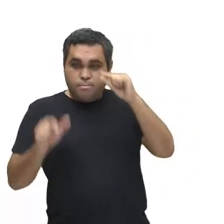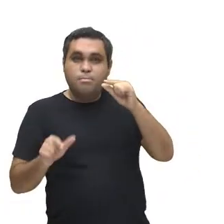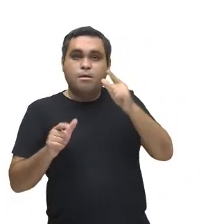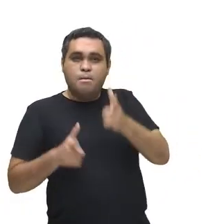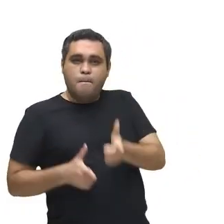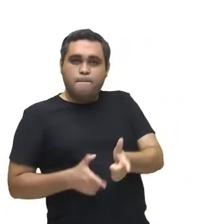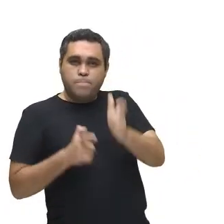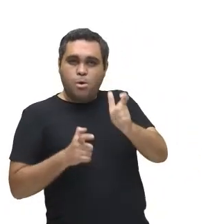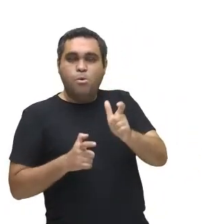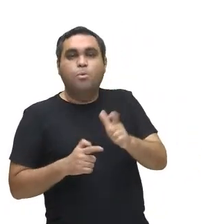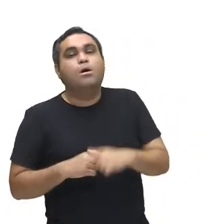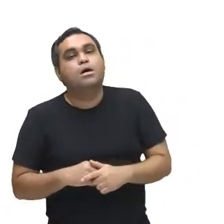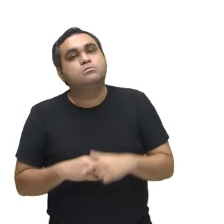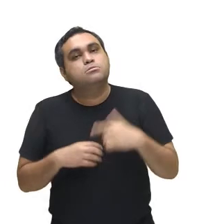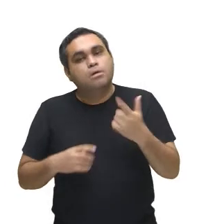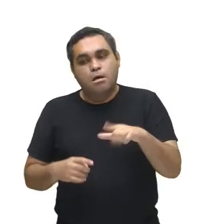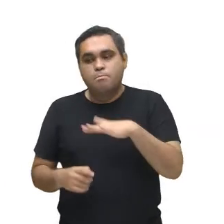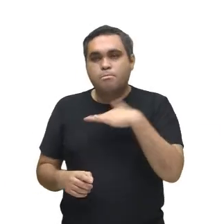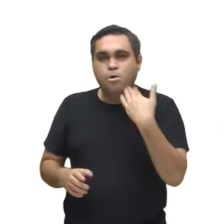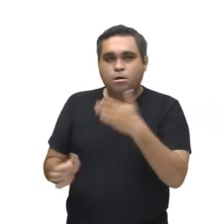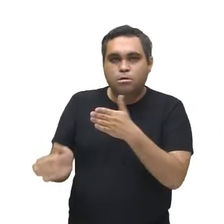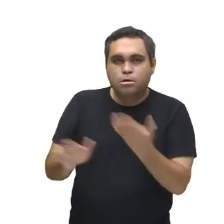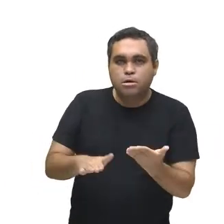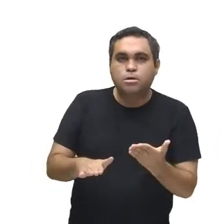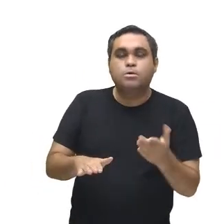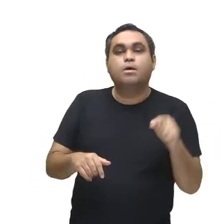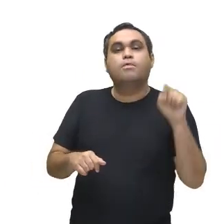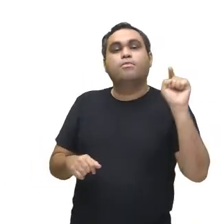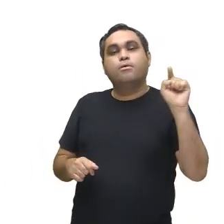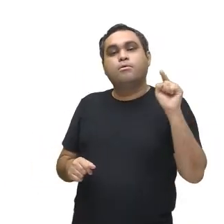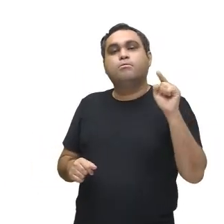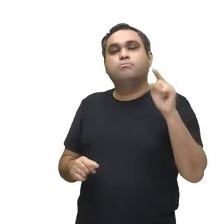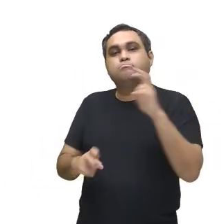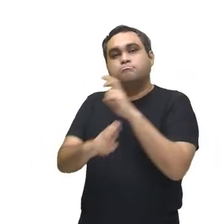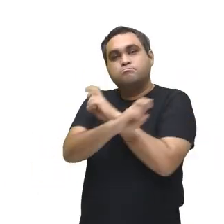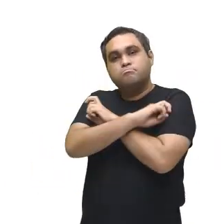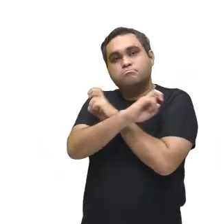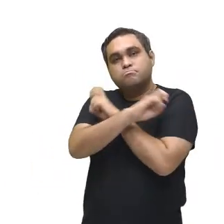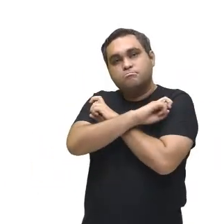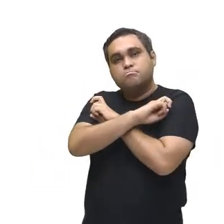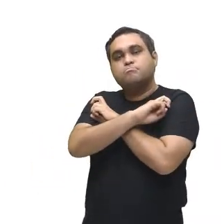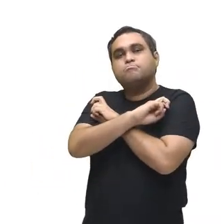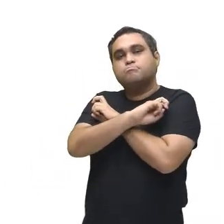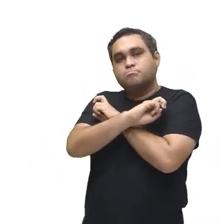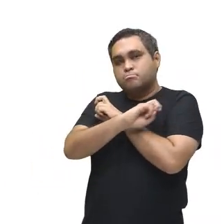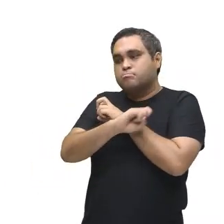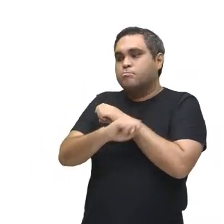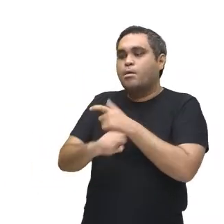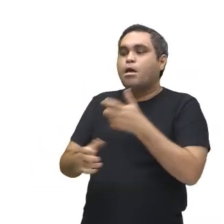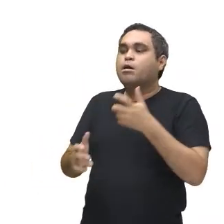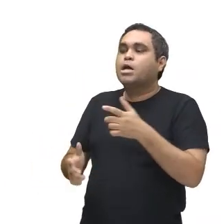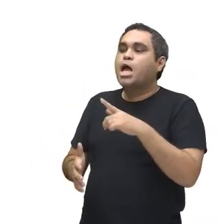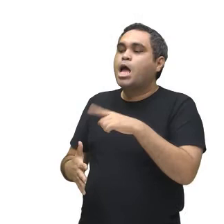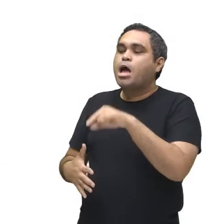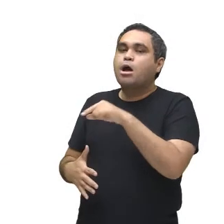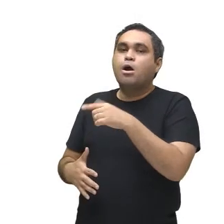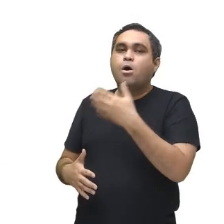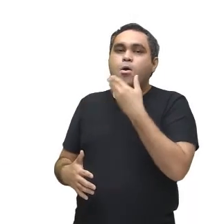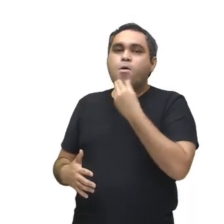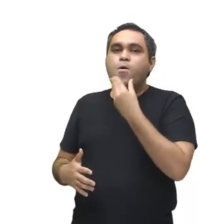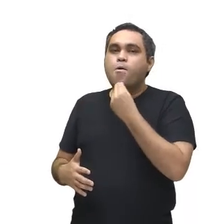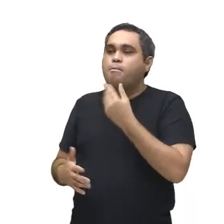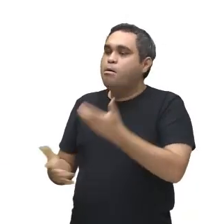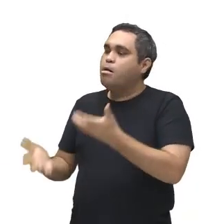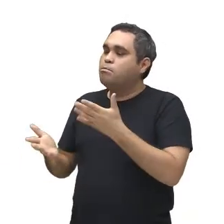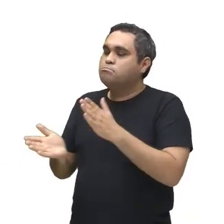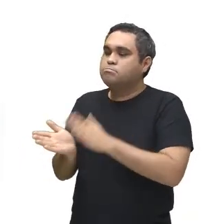o Império Austro-Húngaro exigiu que a Sérvia entregasse às autoridades, entregasse esse extremista, esse